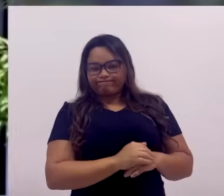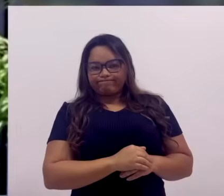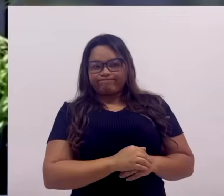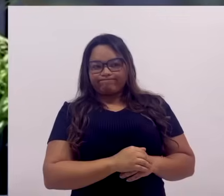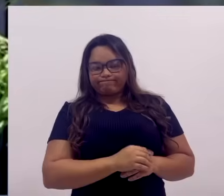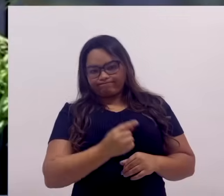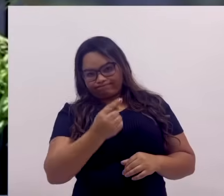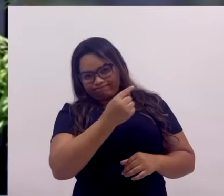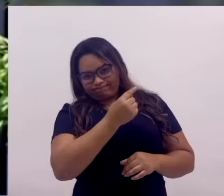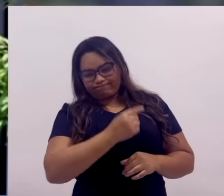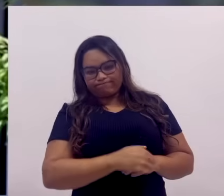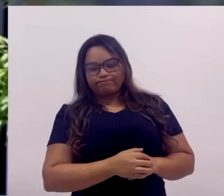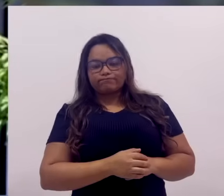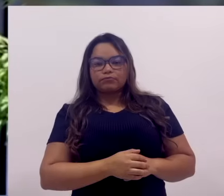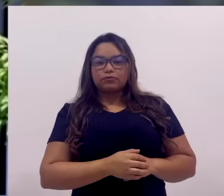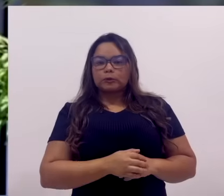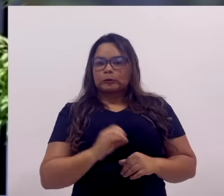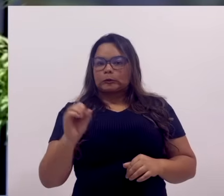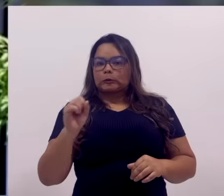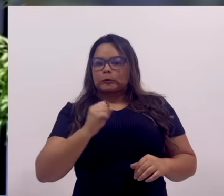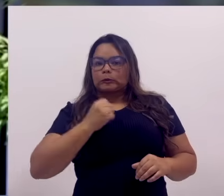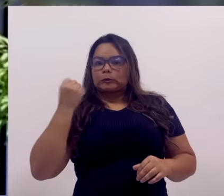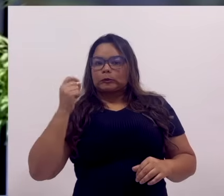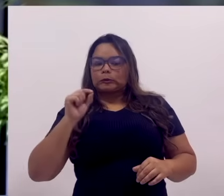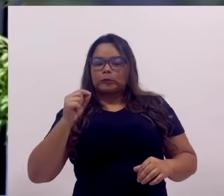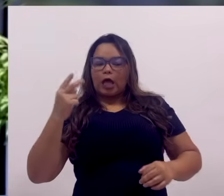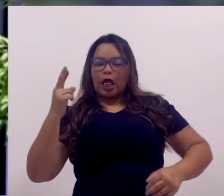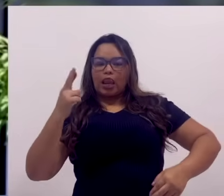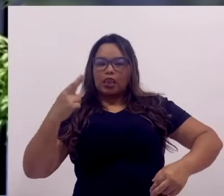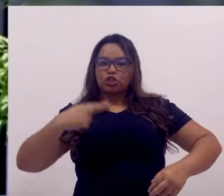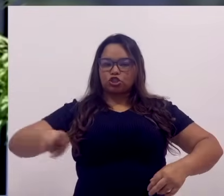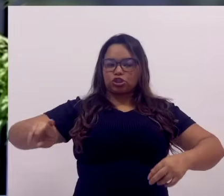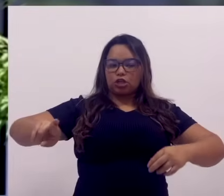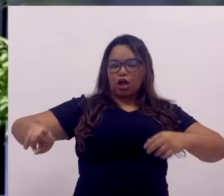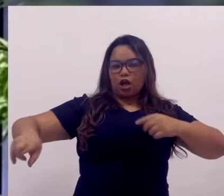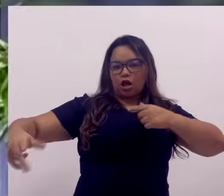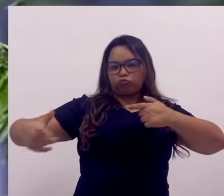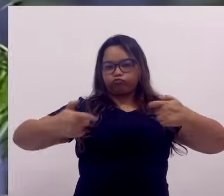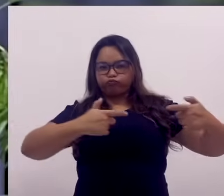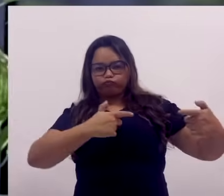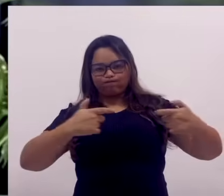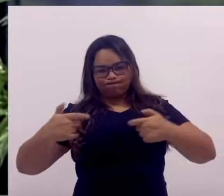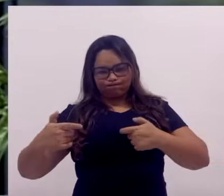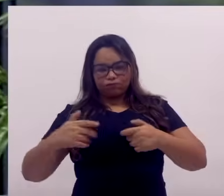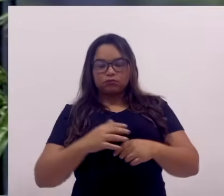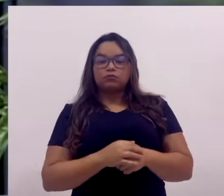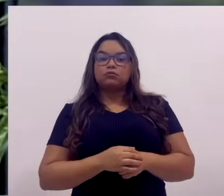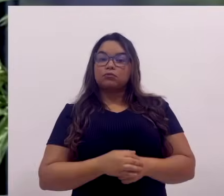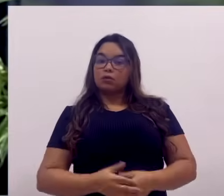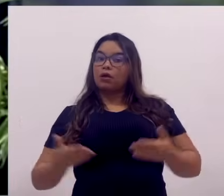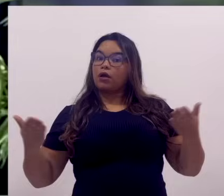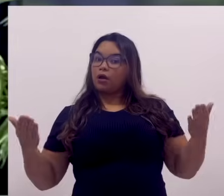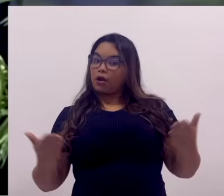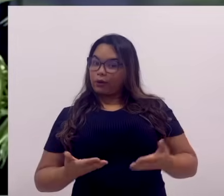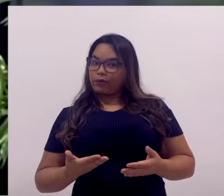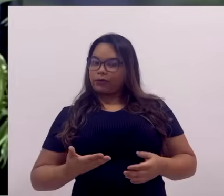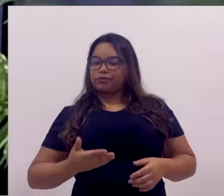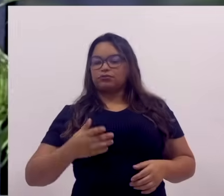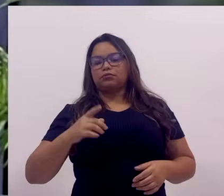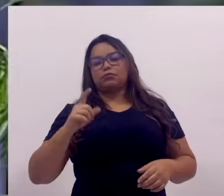por causa do ódio entre as religiões. Agora estamos numa época muito interessante da história.